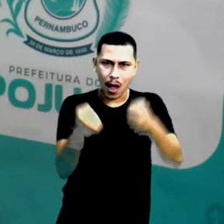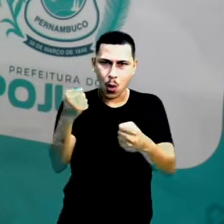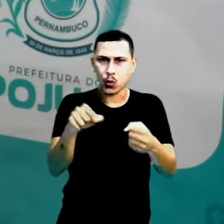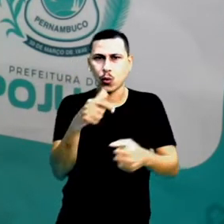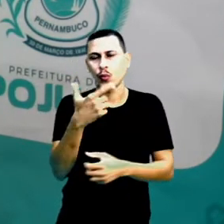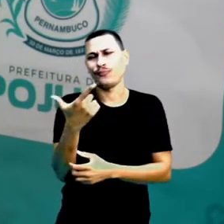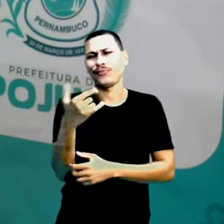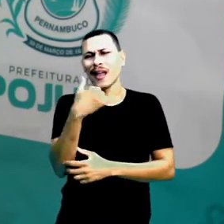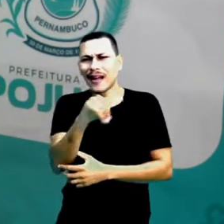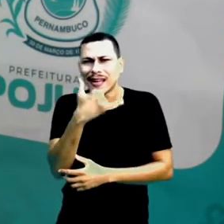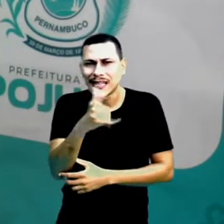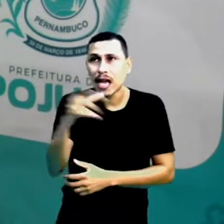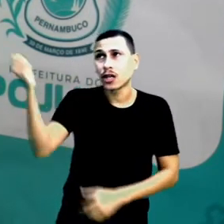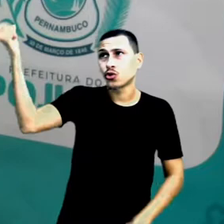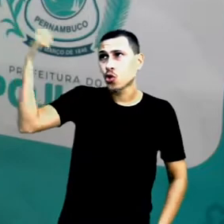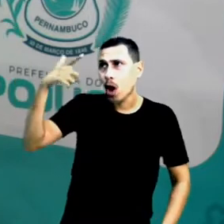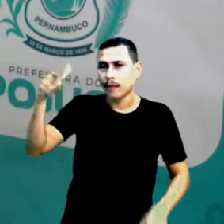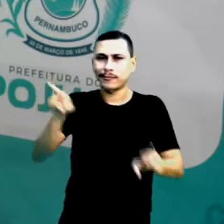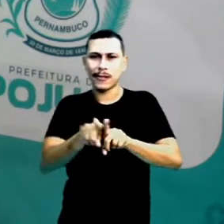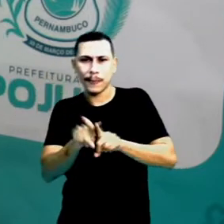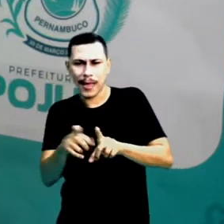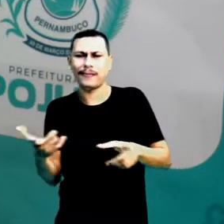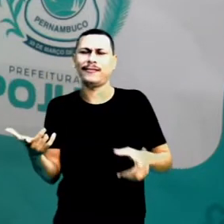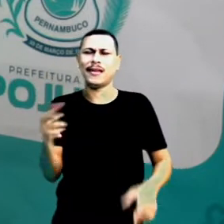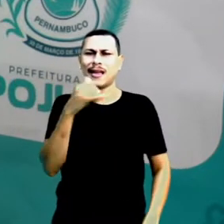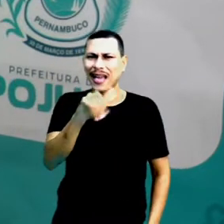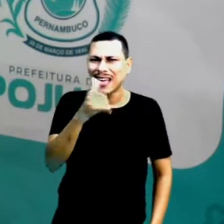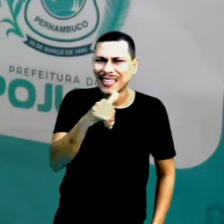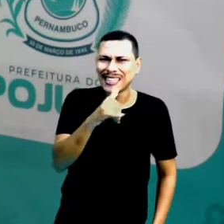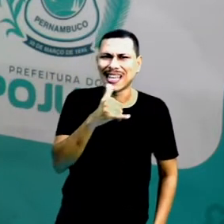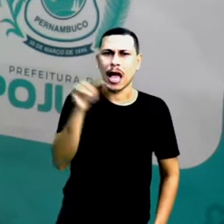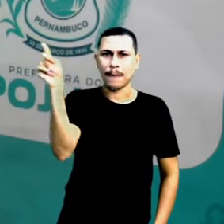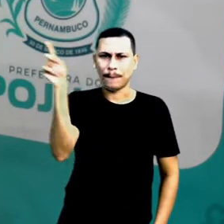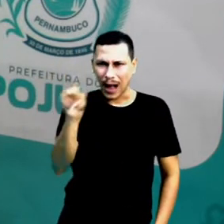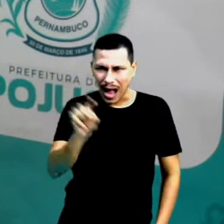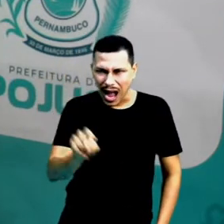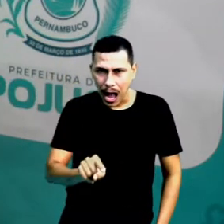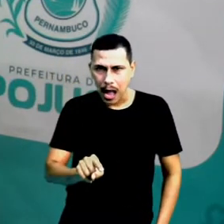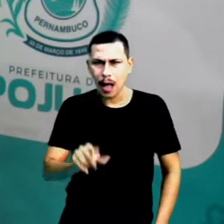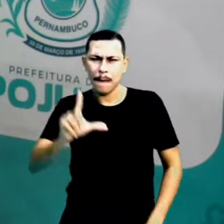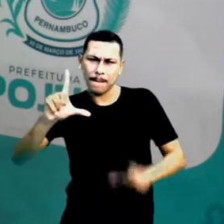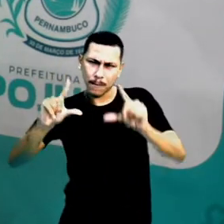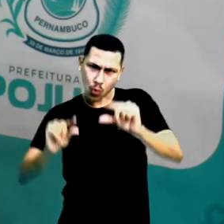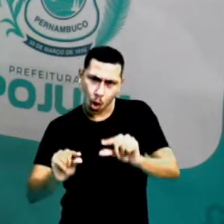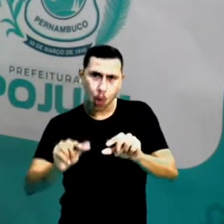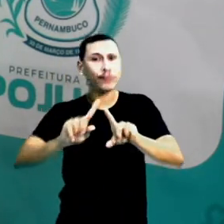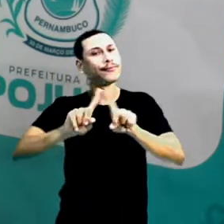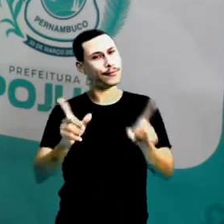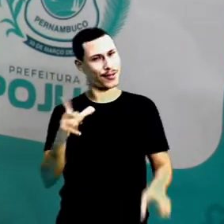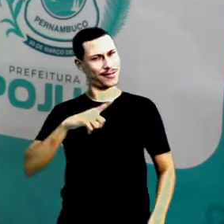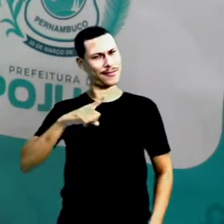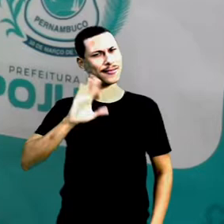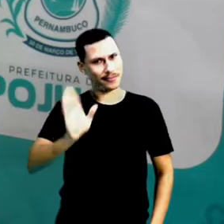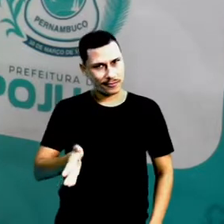solar, a energia elétrica, né? E são poucos ainda, mas a gente já existe, já tem.